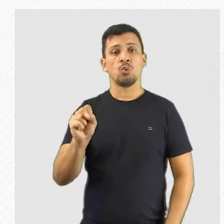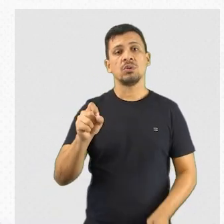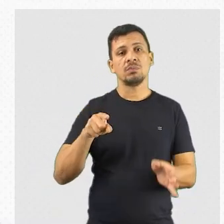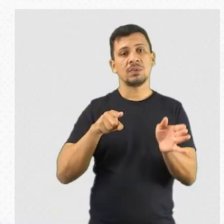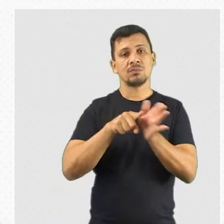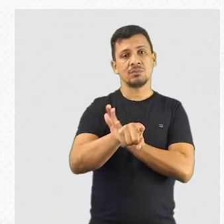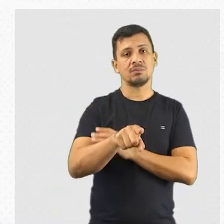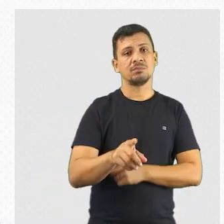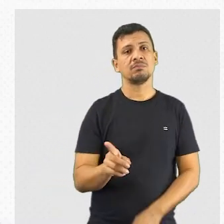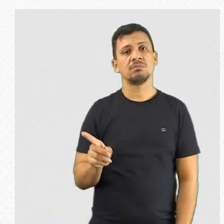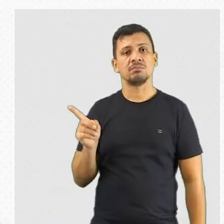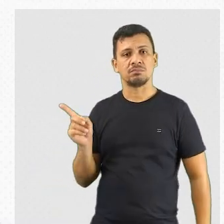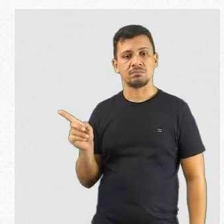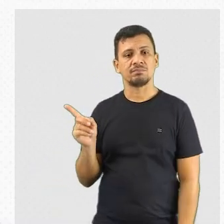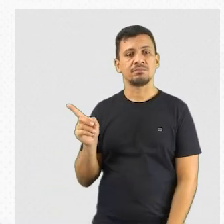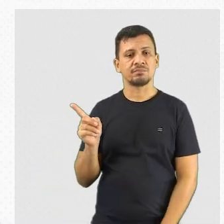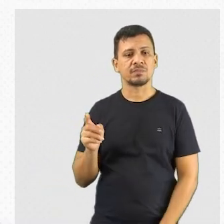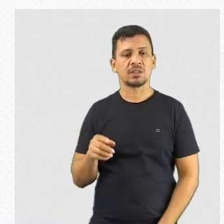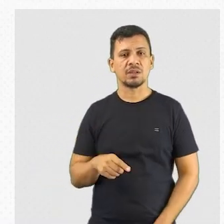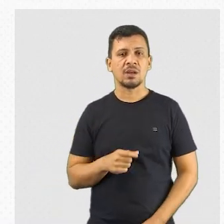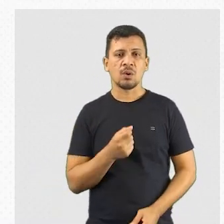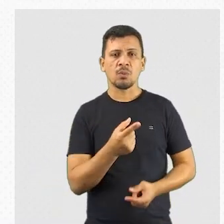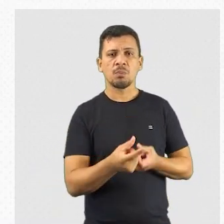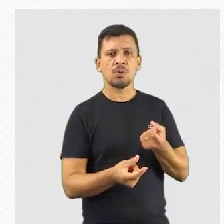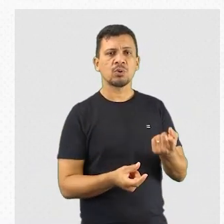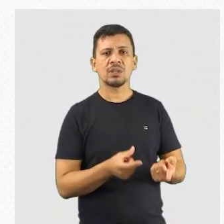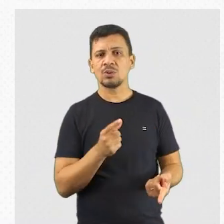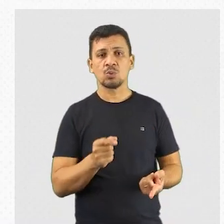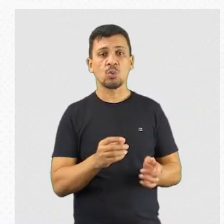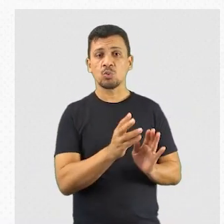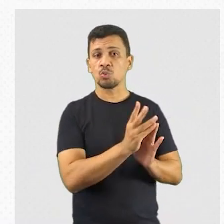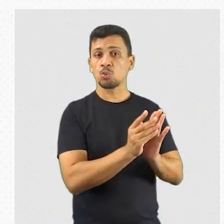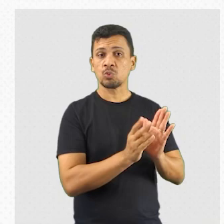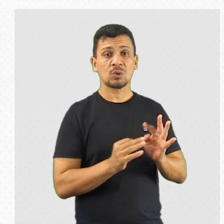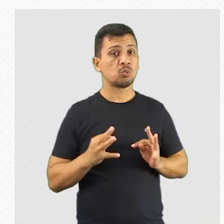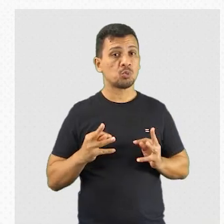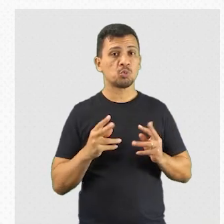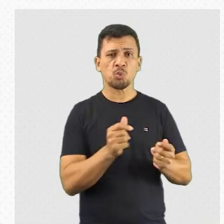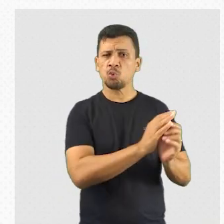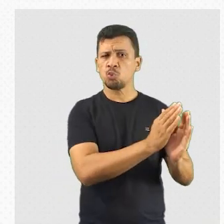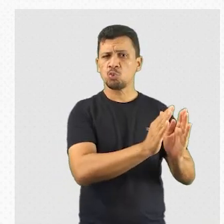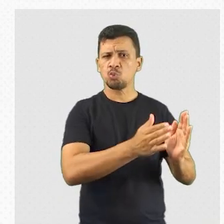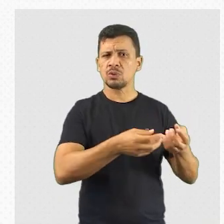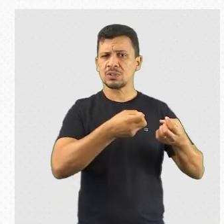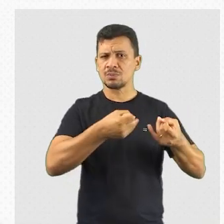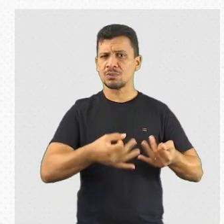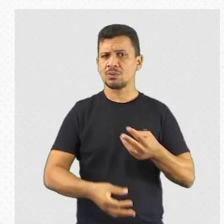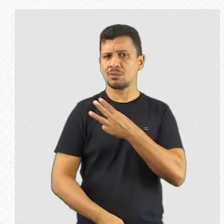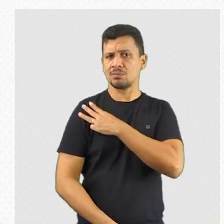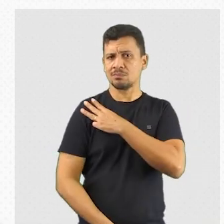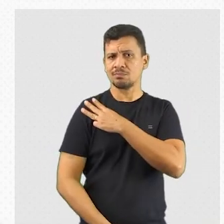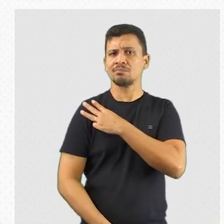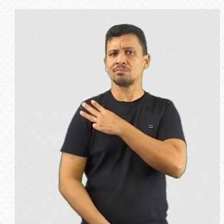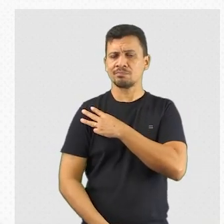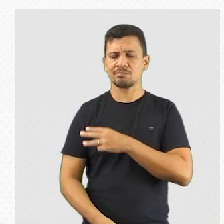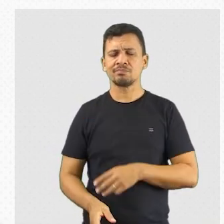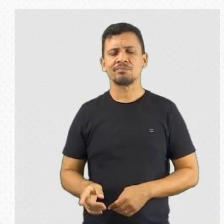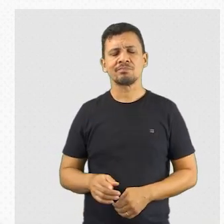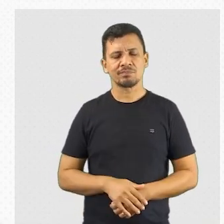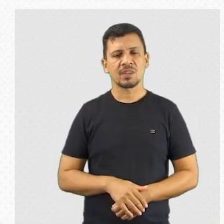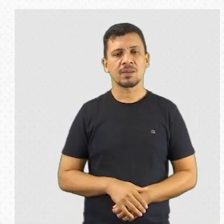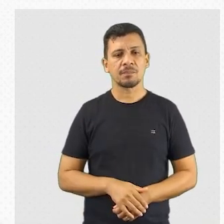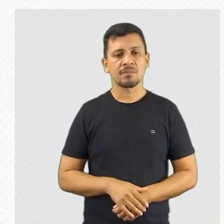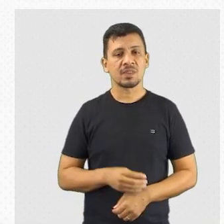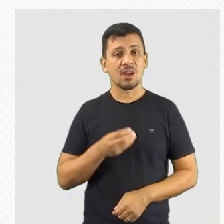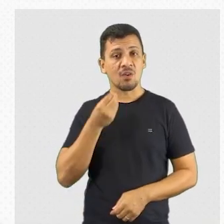questões, tá? Eu peguei um pouquinho do conteúdo de tudo que a gente trabalhou até agora na 3ª série, tá? E a gente